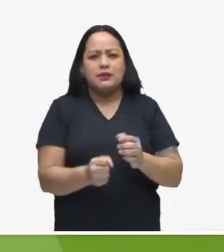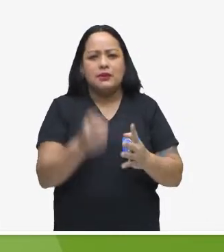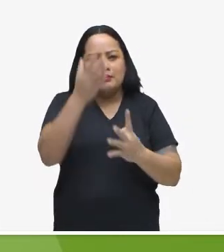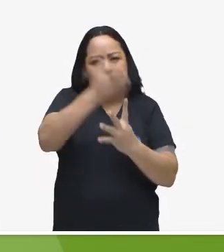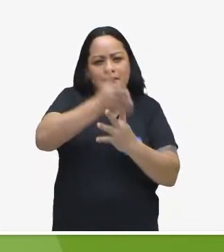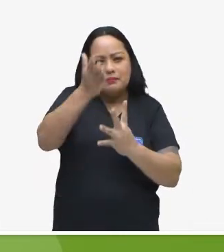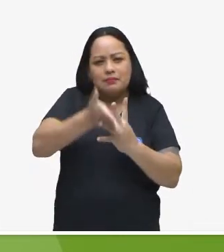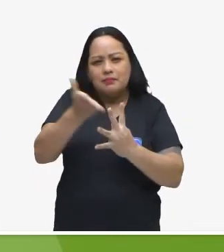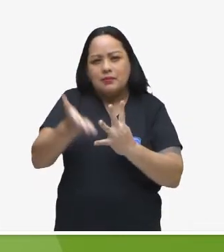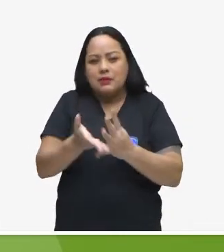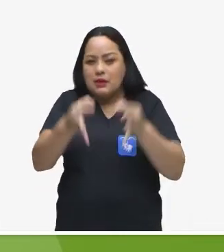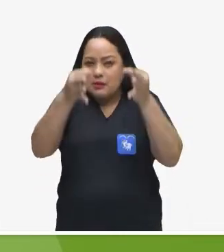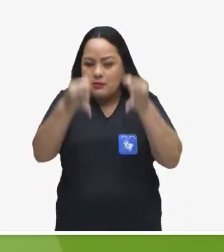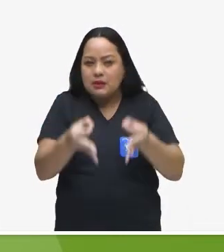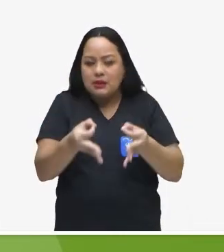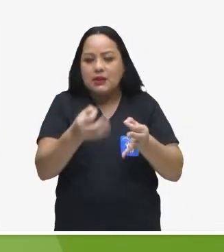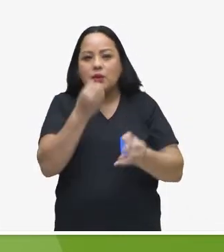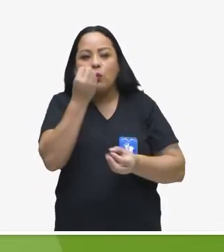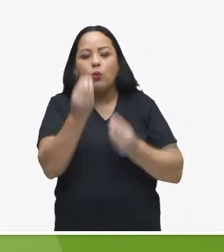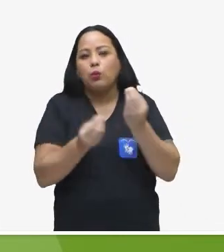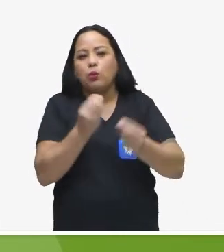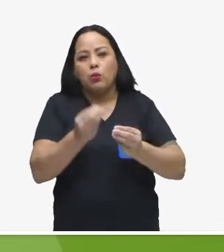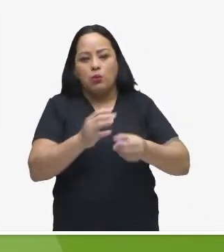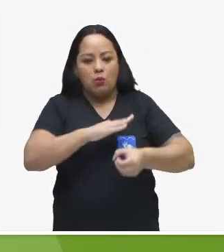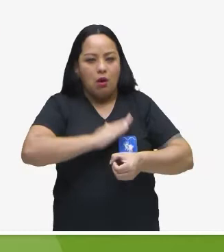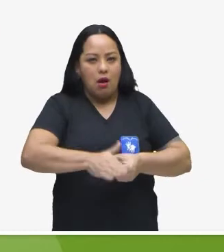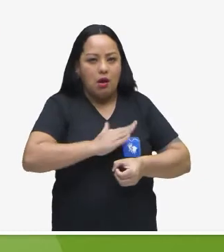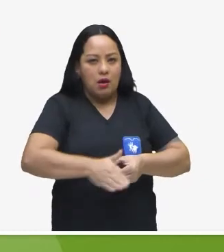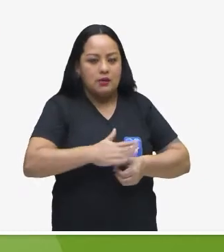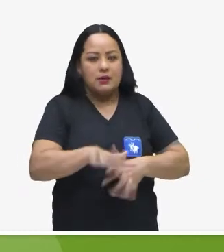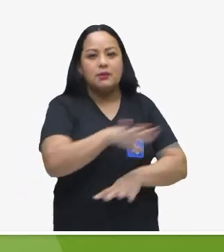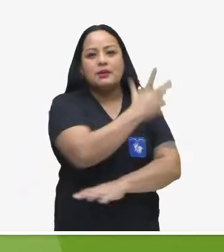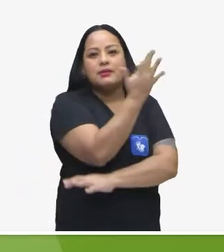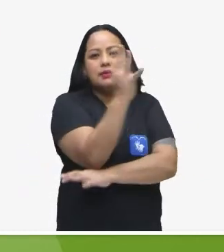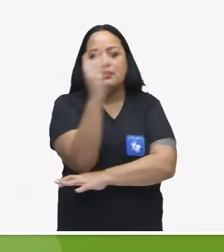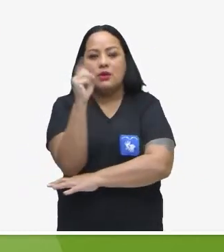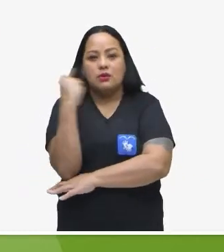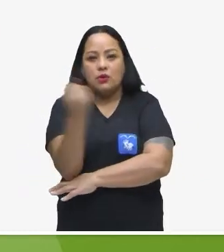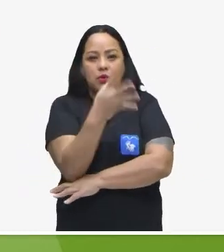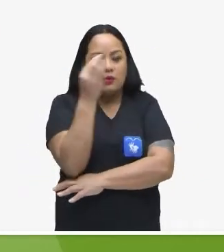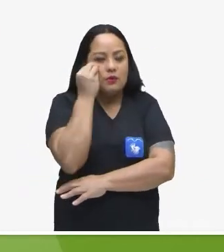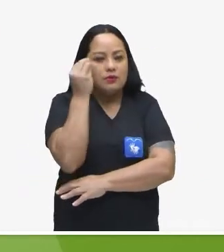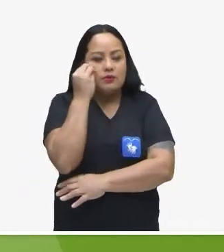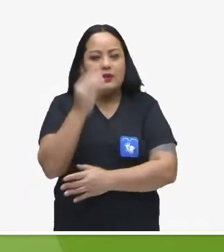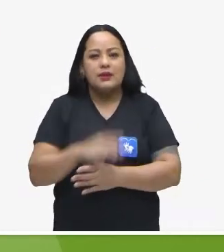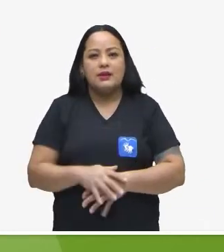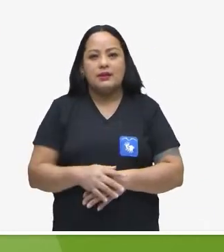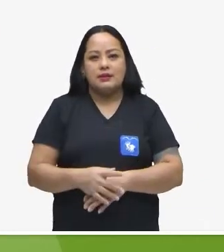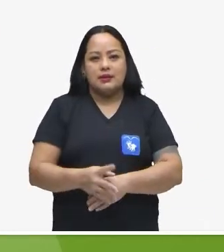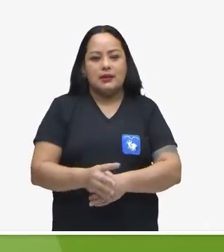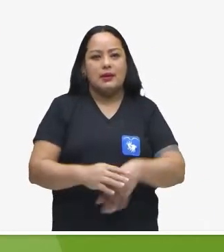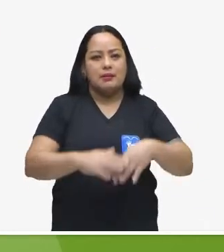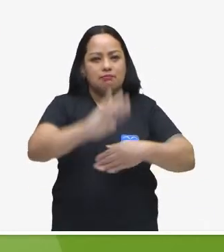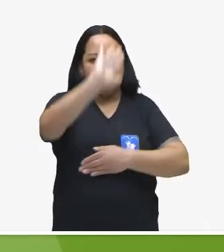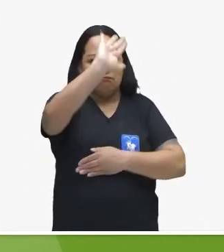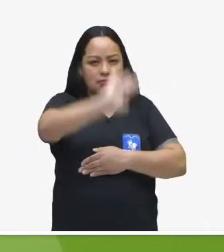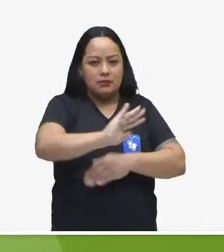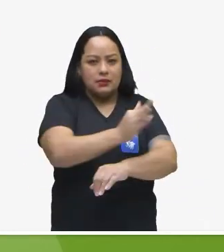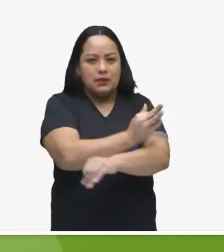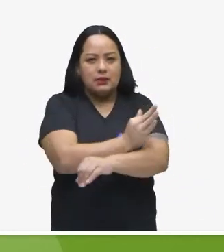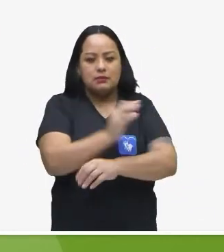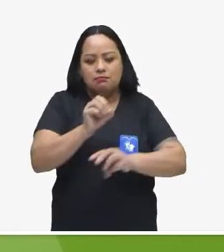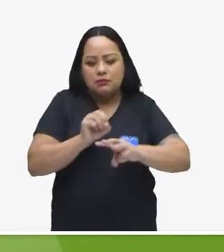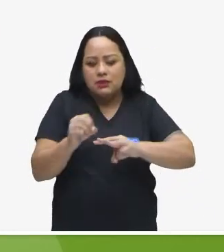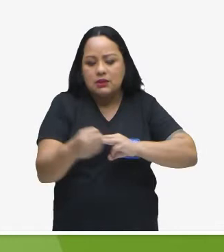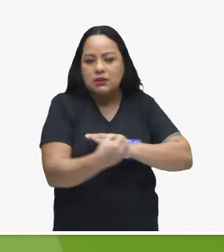Como a cebola é um vegetal, então a gente vê aqui a sua parede celular, vemos aqui